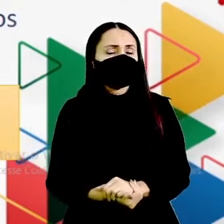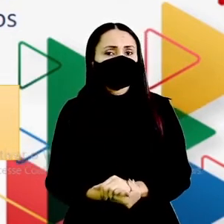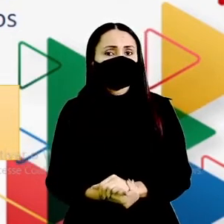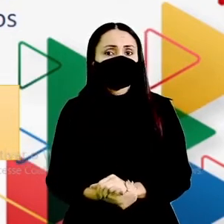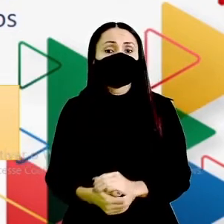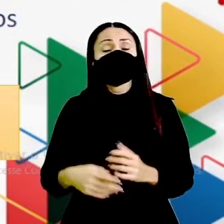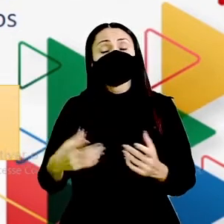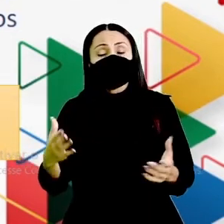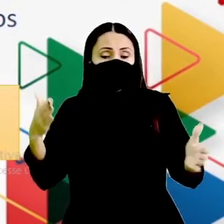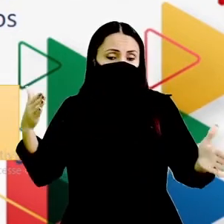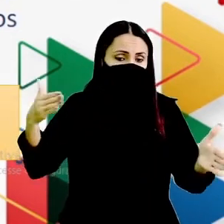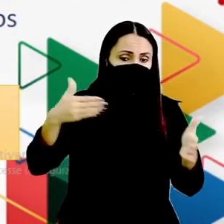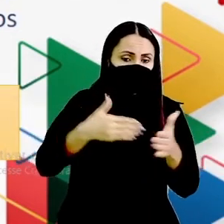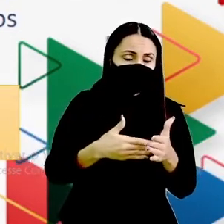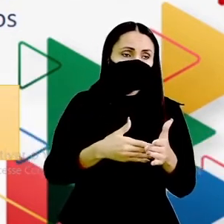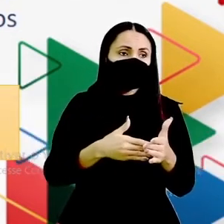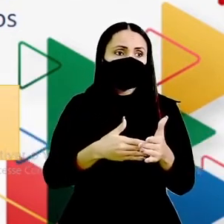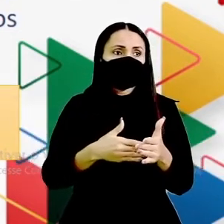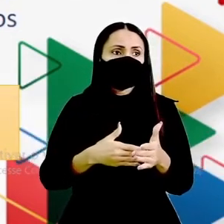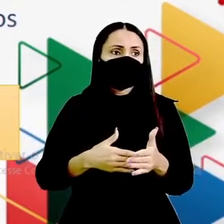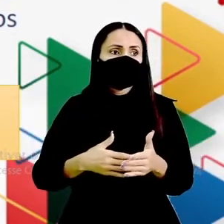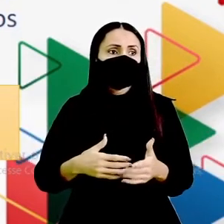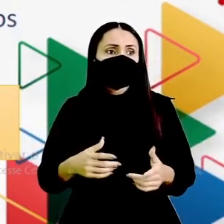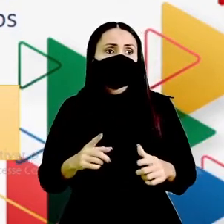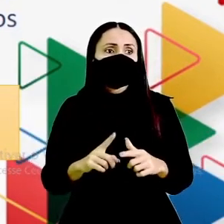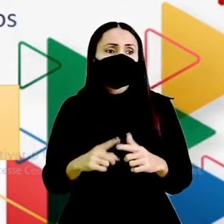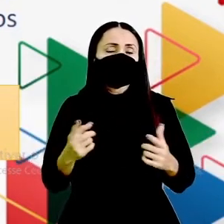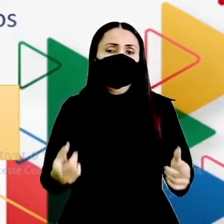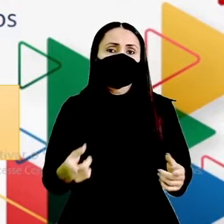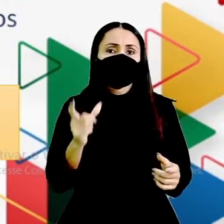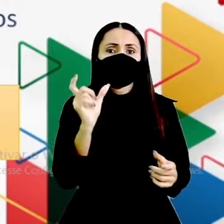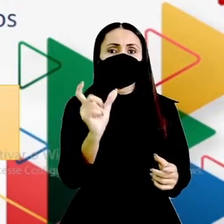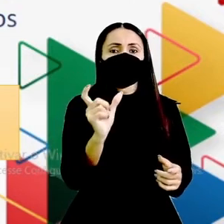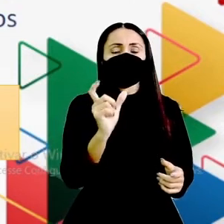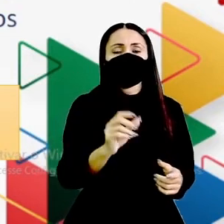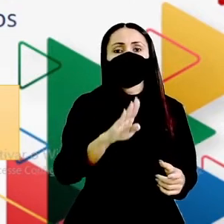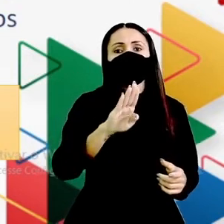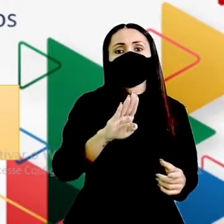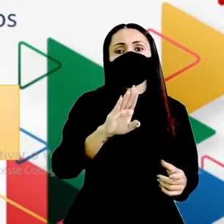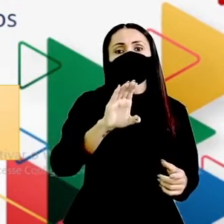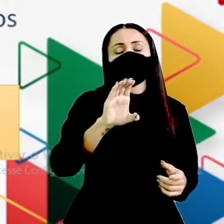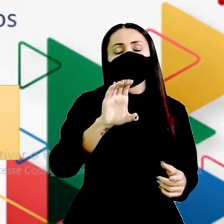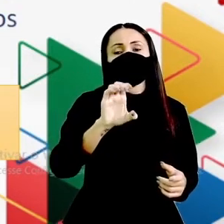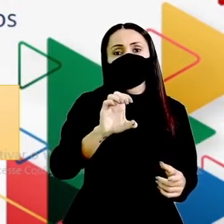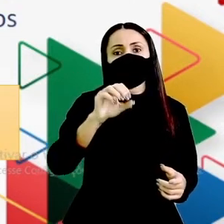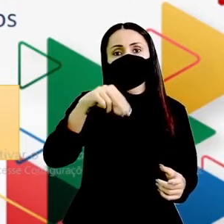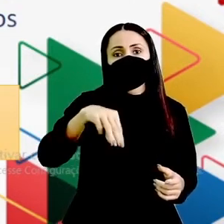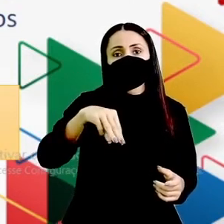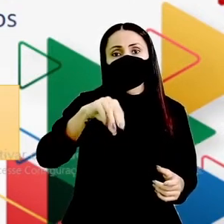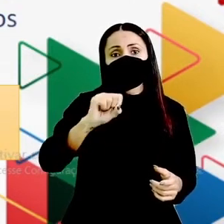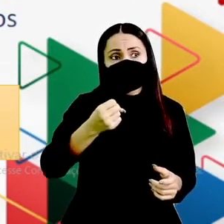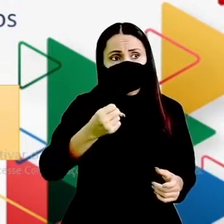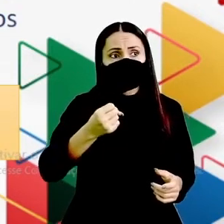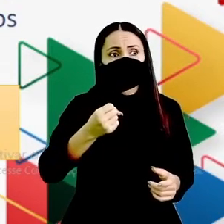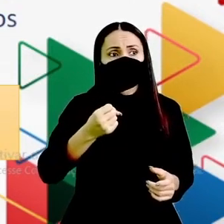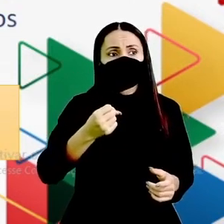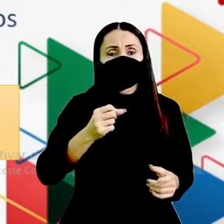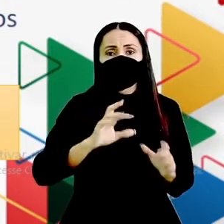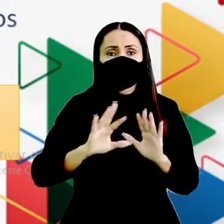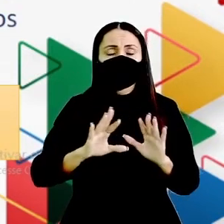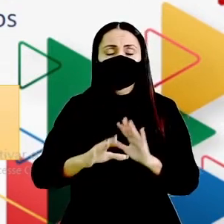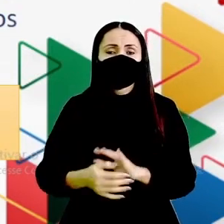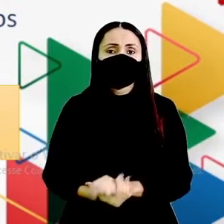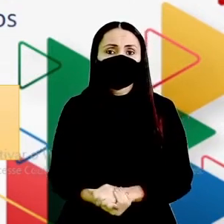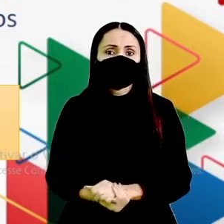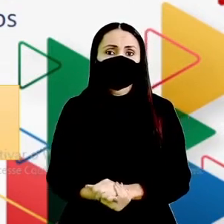última. Agora, interessante, professor, a palavra bens não é acentuada. Ah, não é. Não é? Não é, porque tem uma